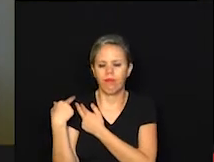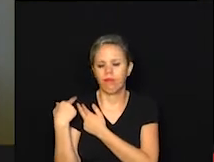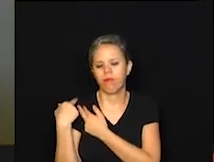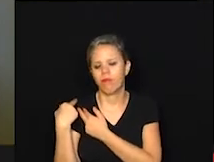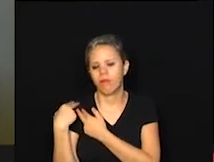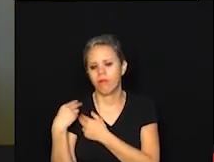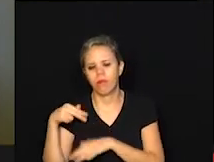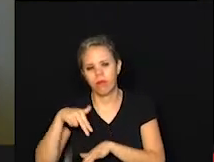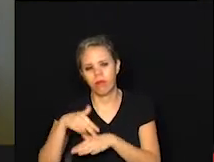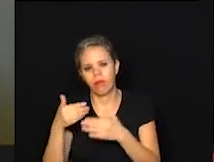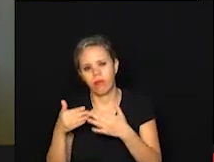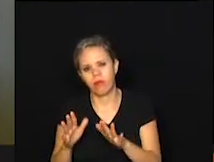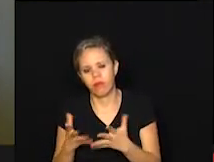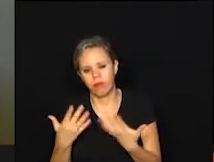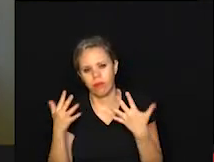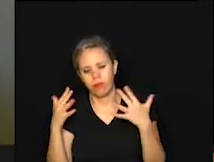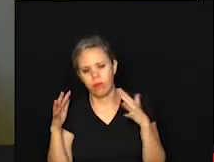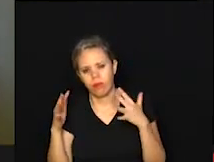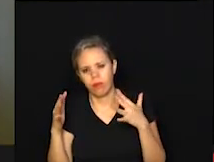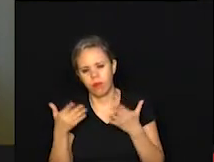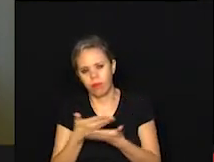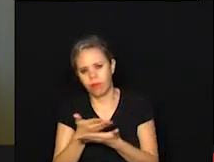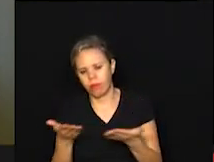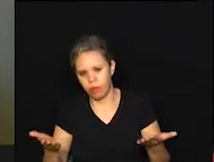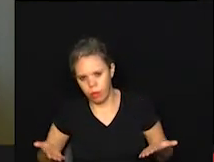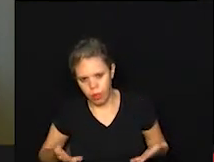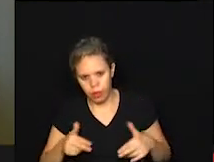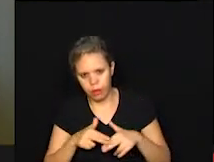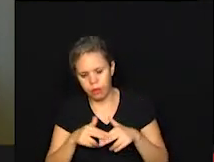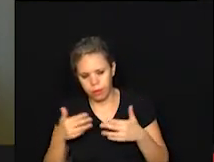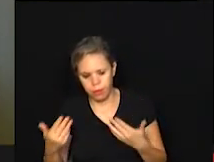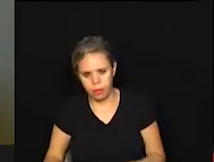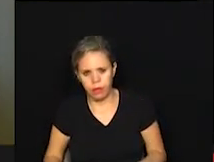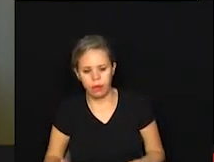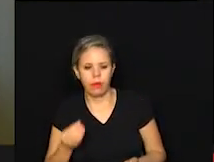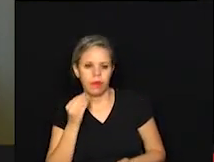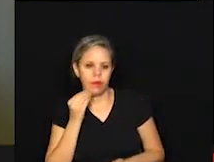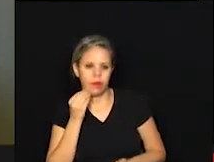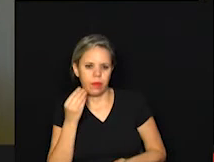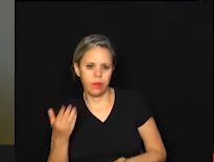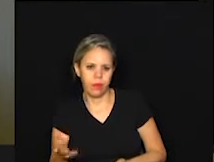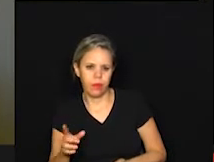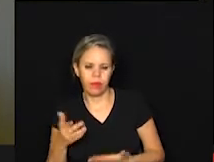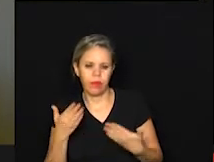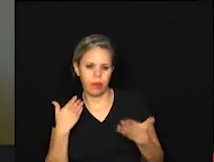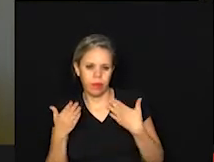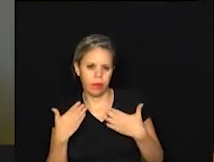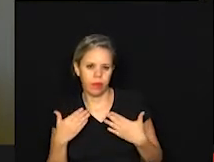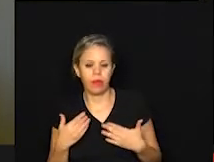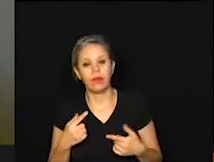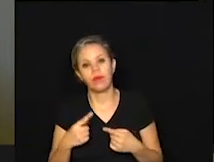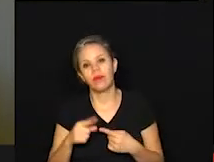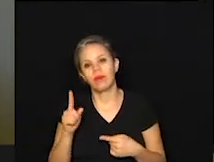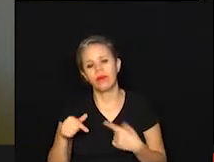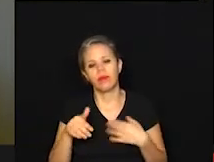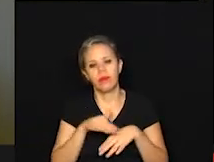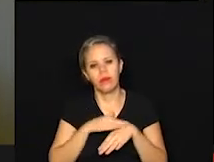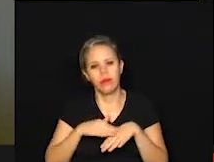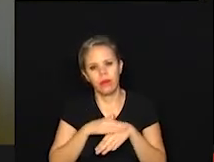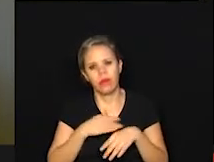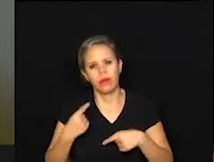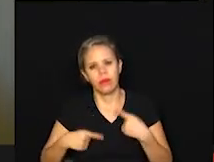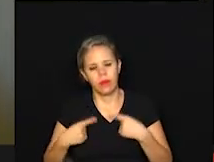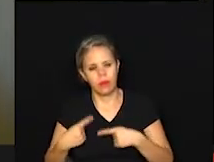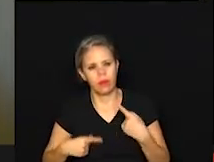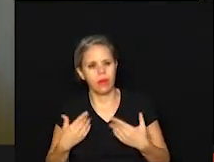aqui de portas abertas e quero parabenizá-los por esse espaço para debater, porque é conversando, é discutindo,